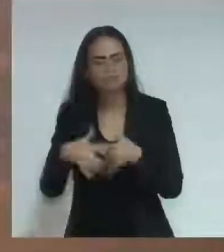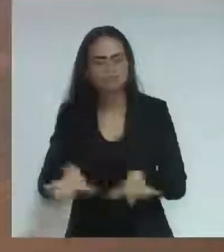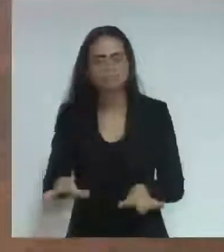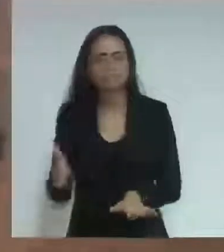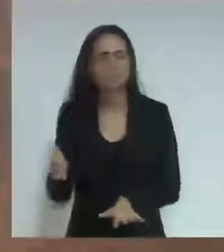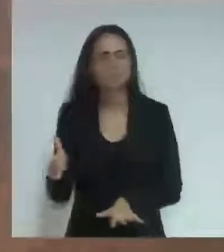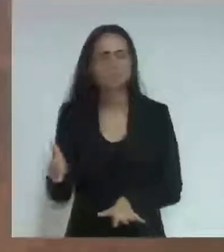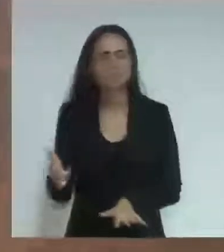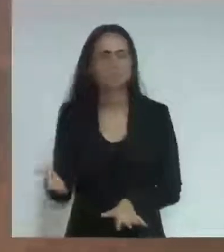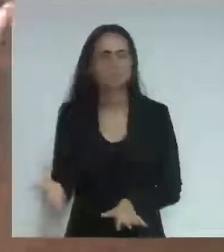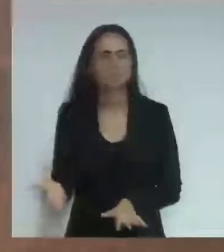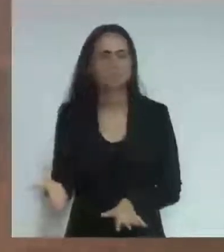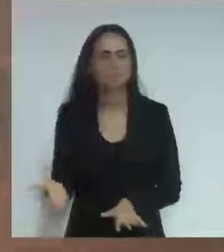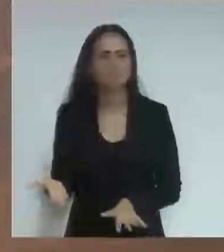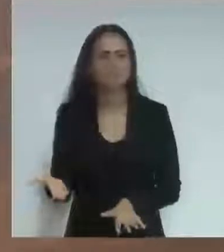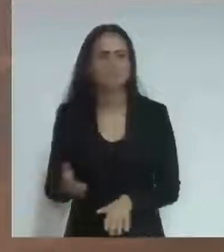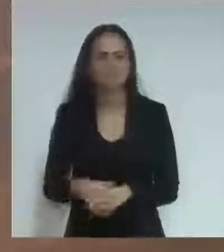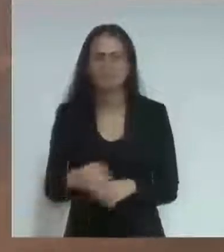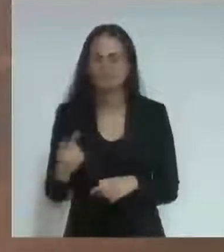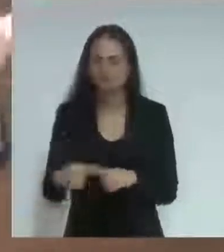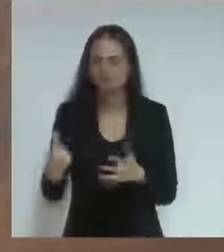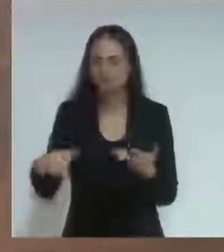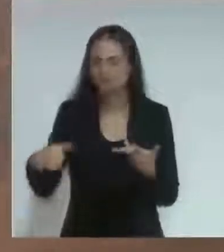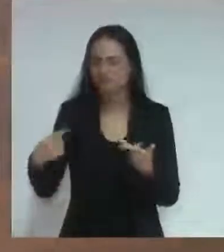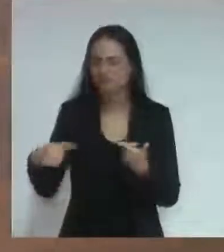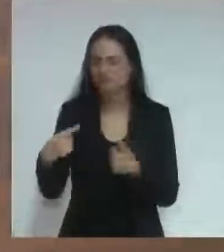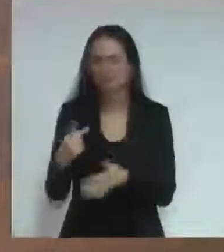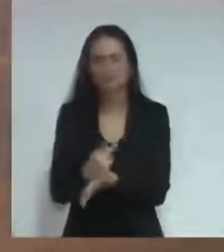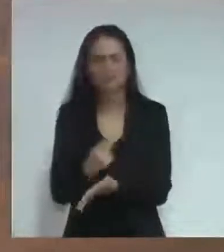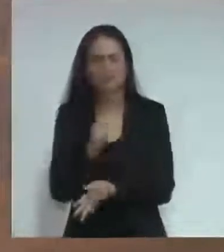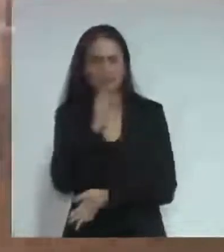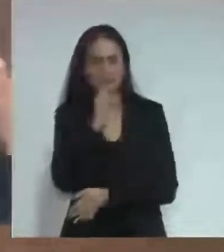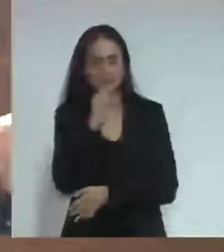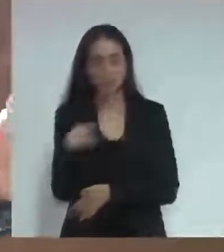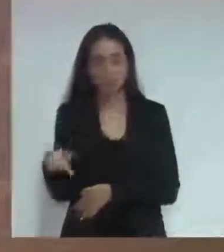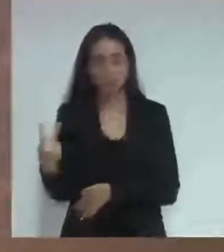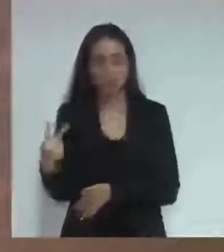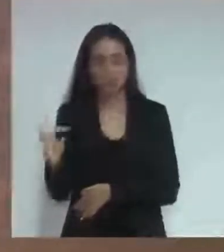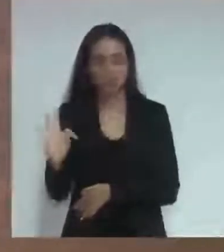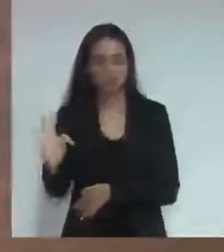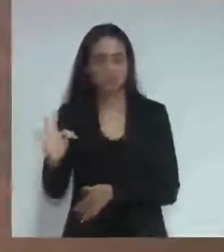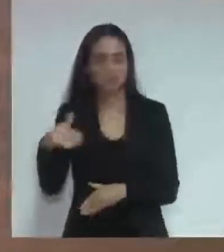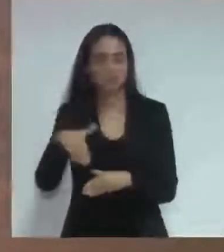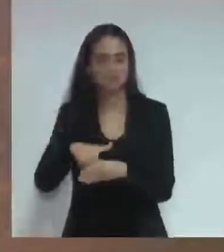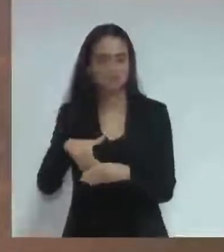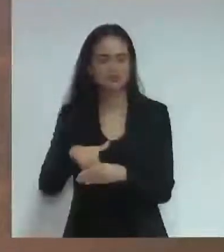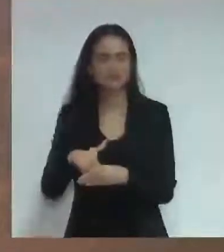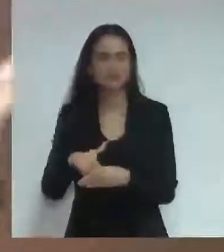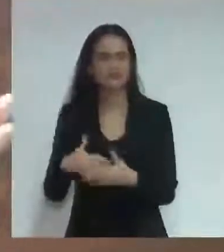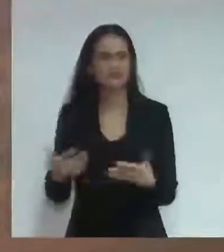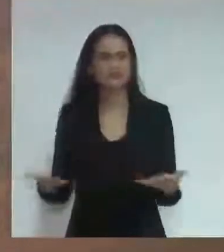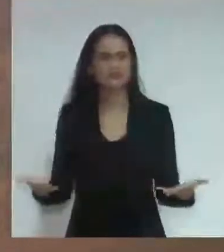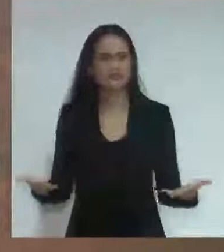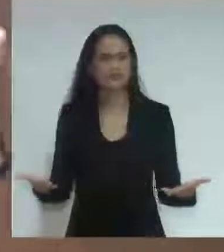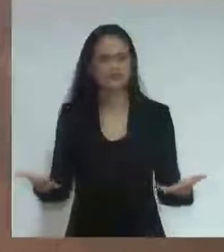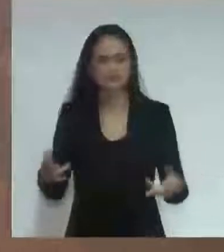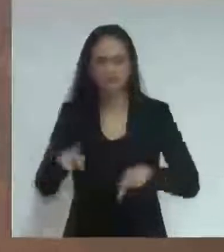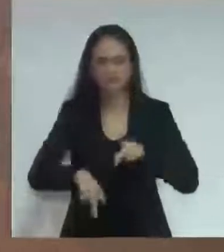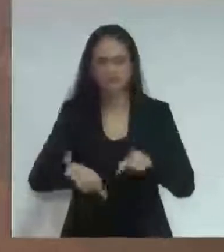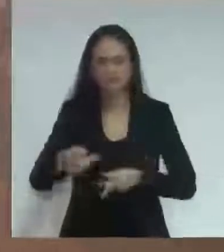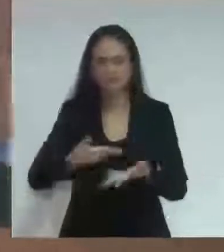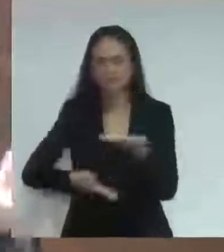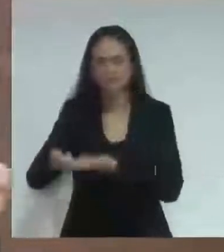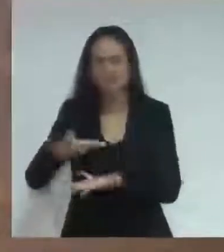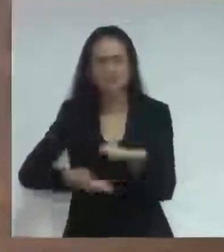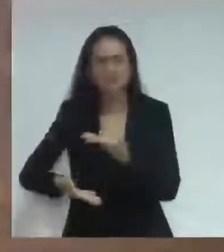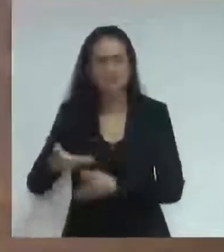já tem um bocado de coisa errada. Esse segundo turno, gente, é uma avacalhação completa. As pessoas não conversam, elas se agridem,